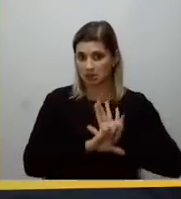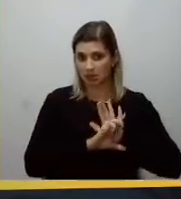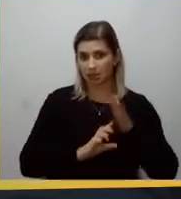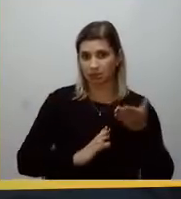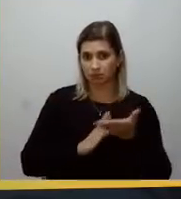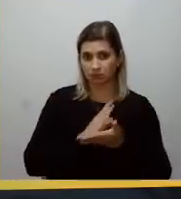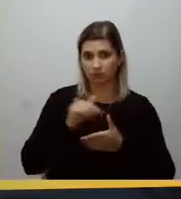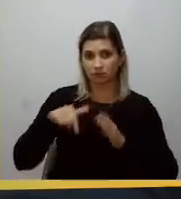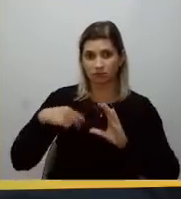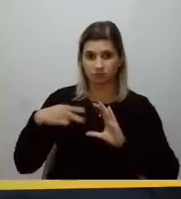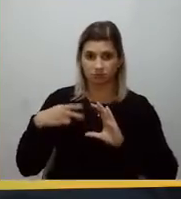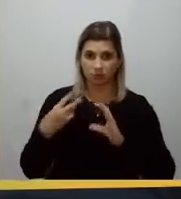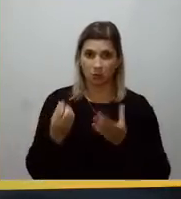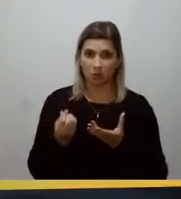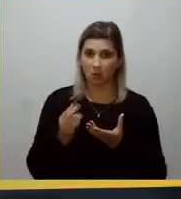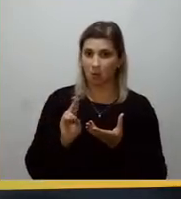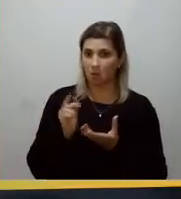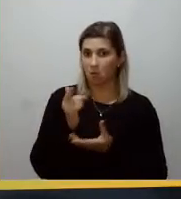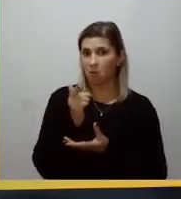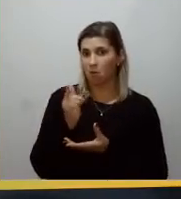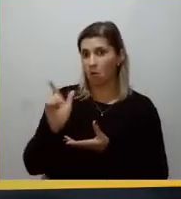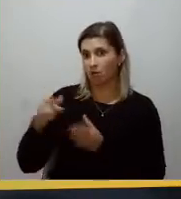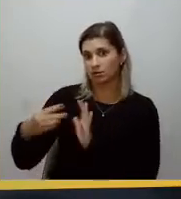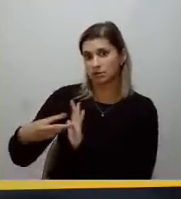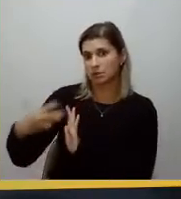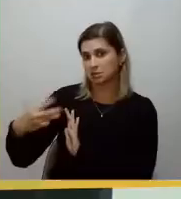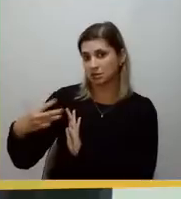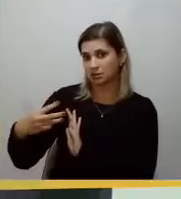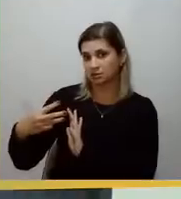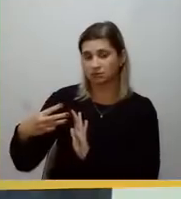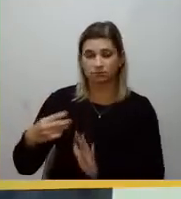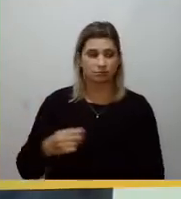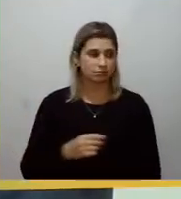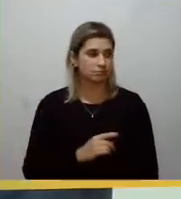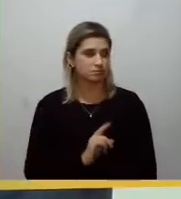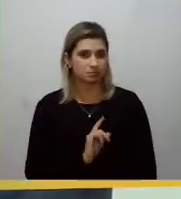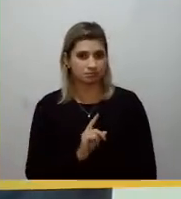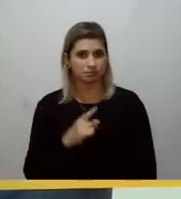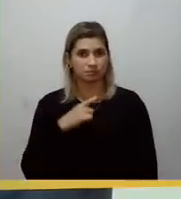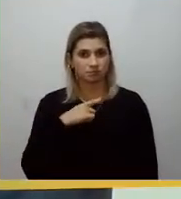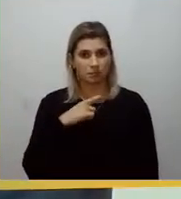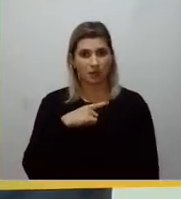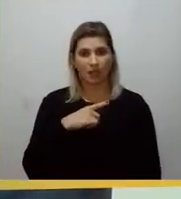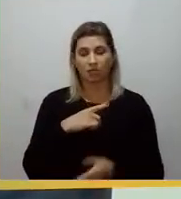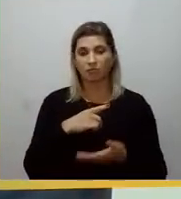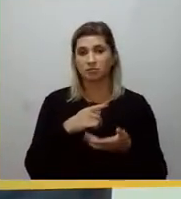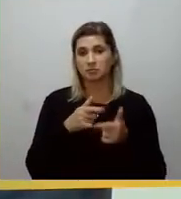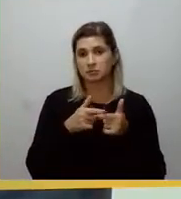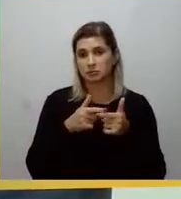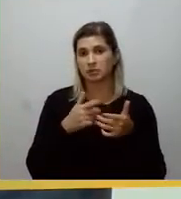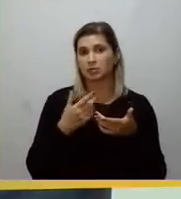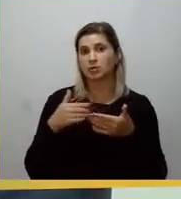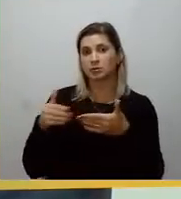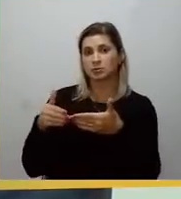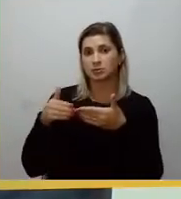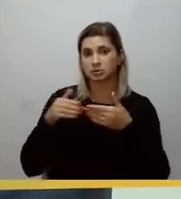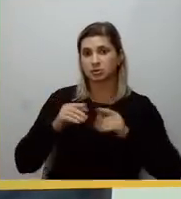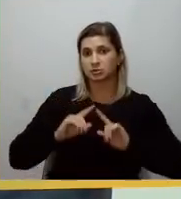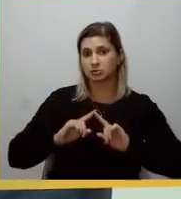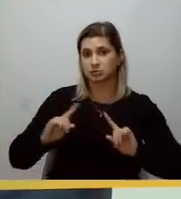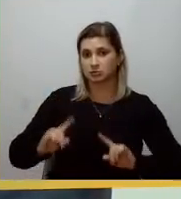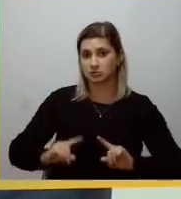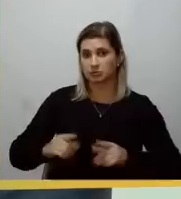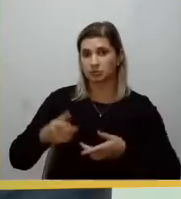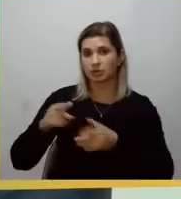casa? Não. Ou em alguma das terceirizadas? Não, houve um rompimento na época, daí nós pedimos funcionários do sistema de Brusque, de